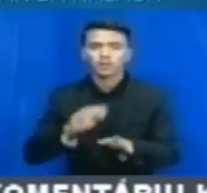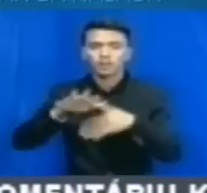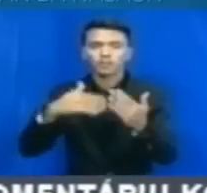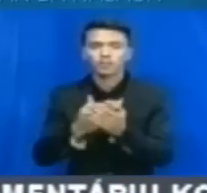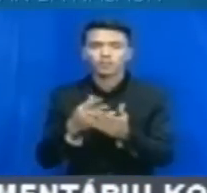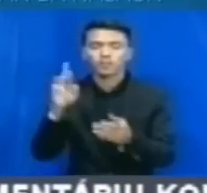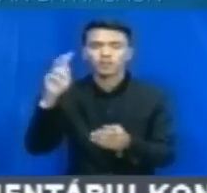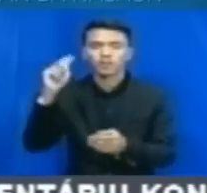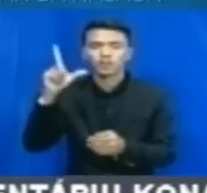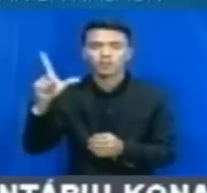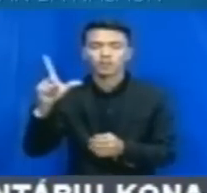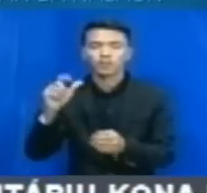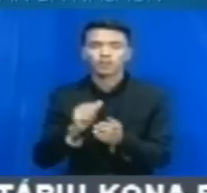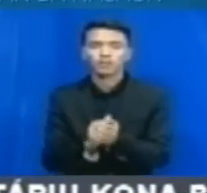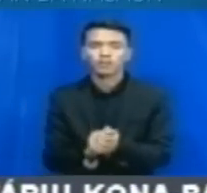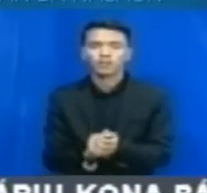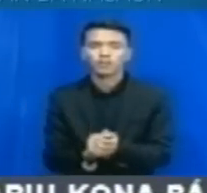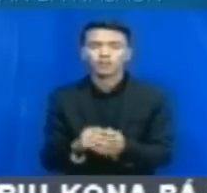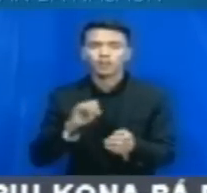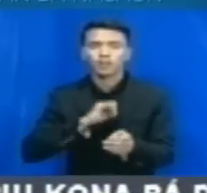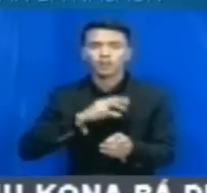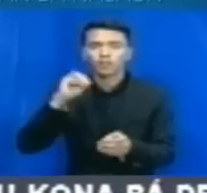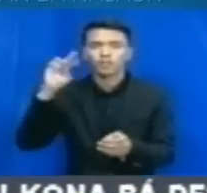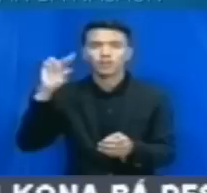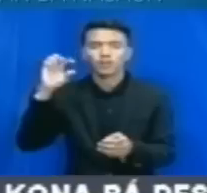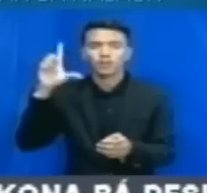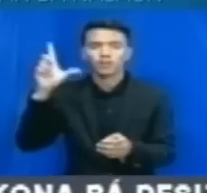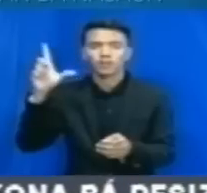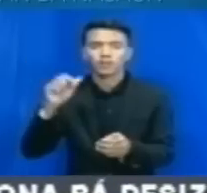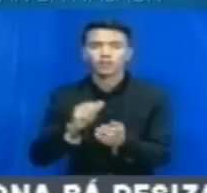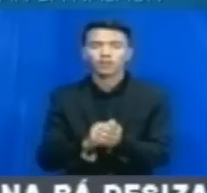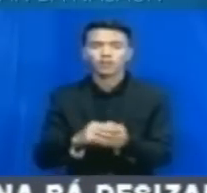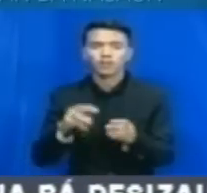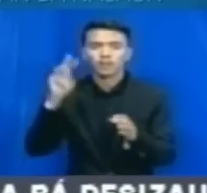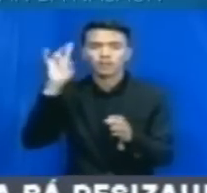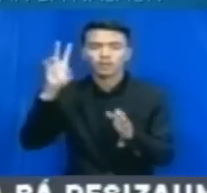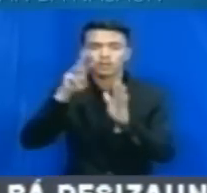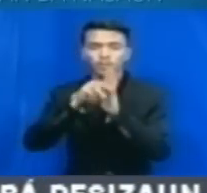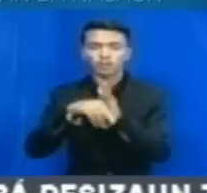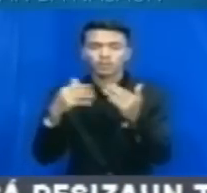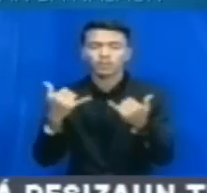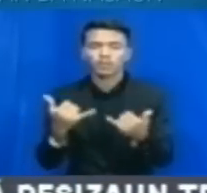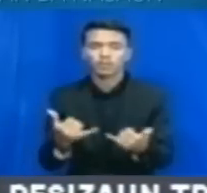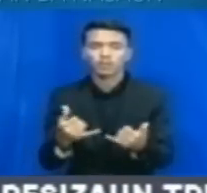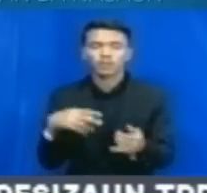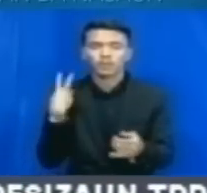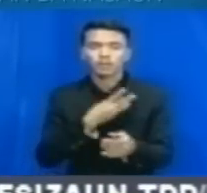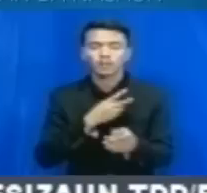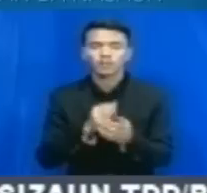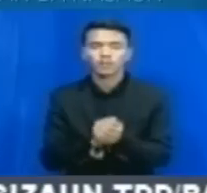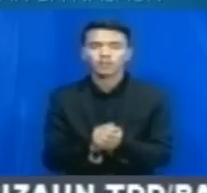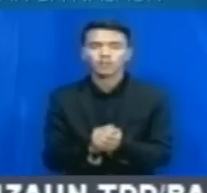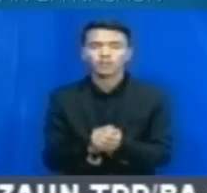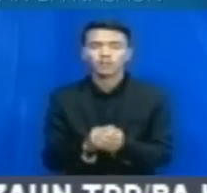Telespectadores Rádio no Televisão Timor-Leste. Eu Miguel Falochai. E o seguimento de 7 minutos da edição hoje. E tá se